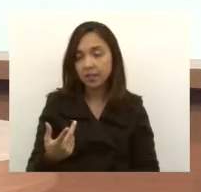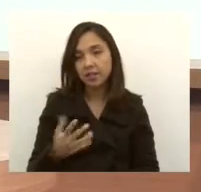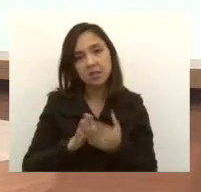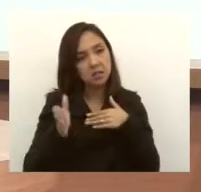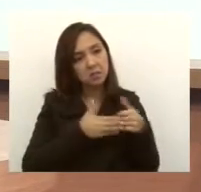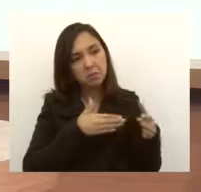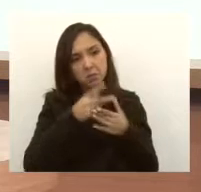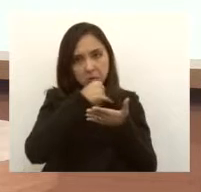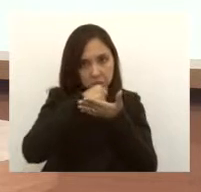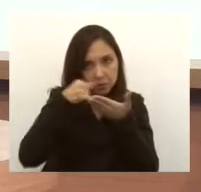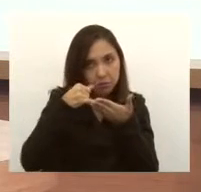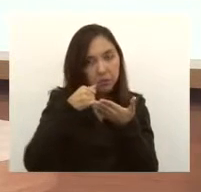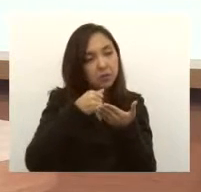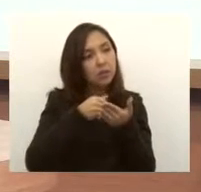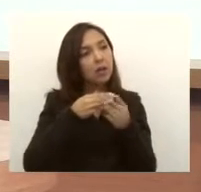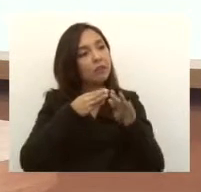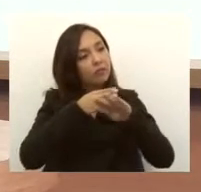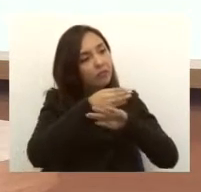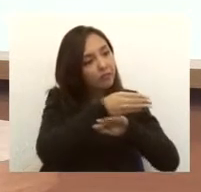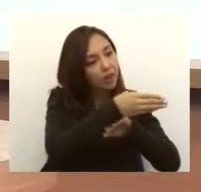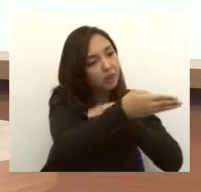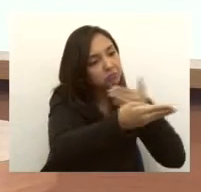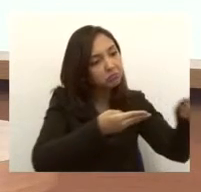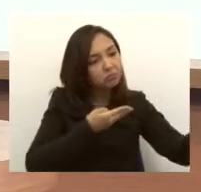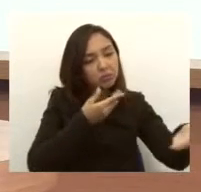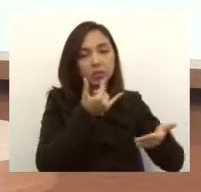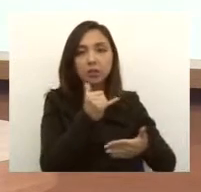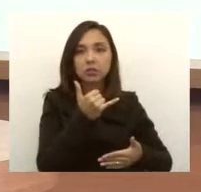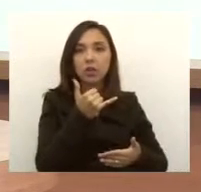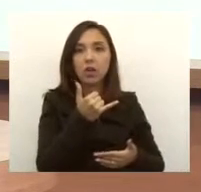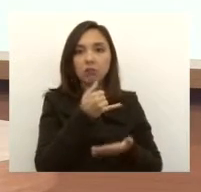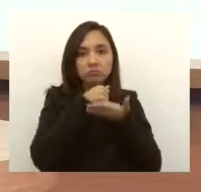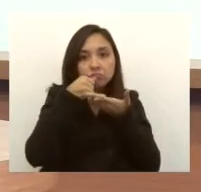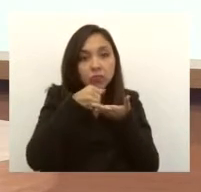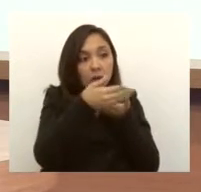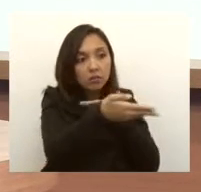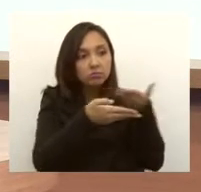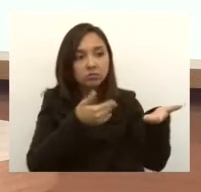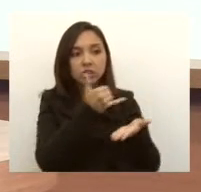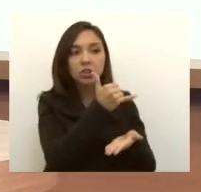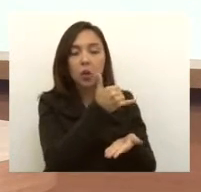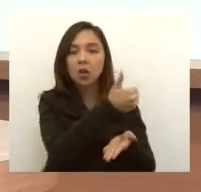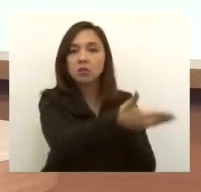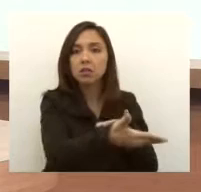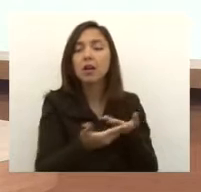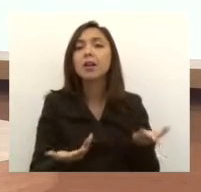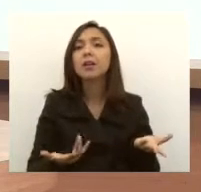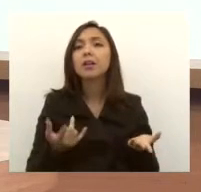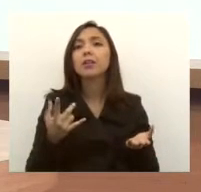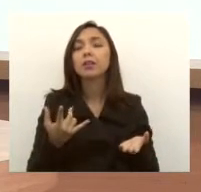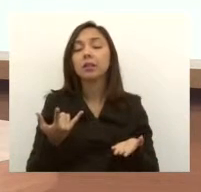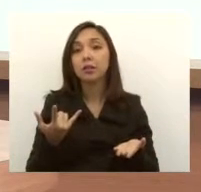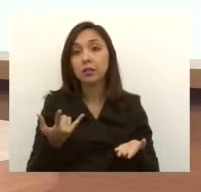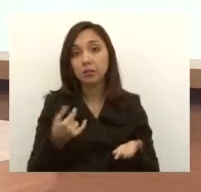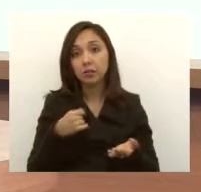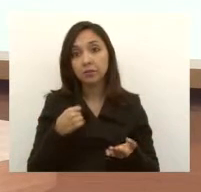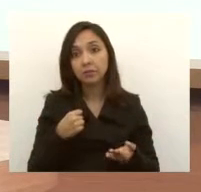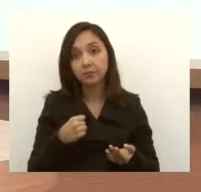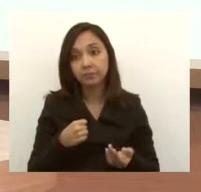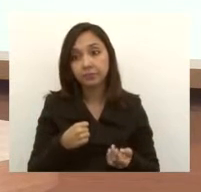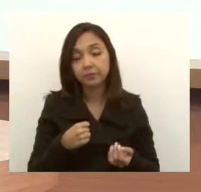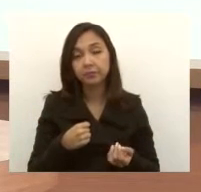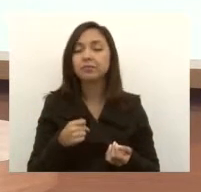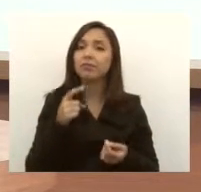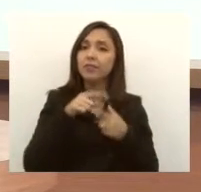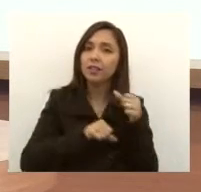rouba um celular, que vai na boca trocar a troco da droga, o traficante, ele vai